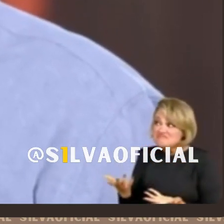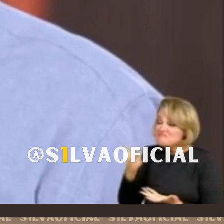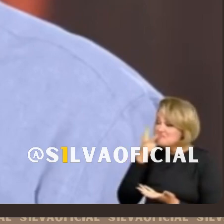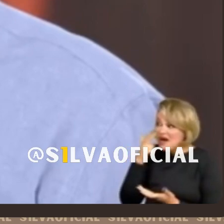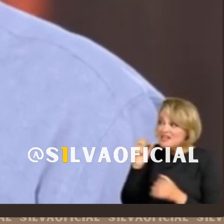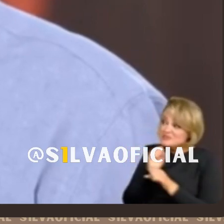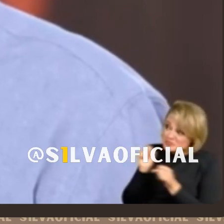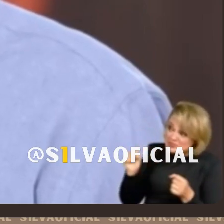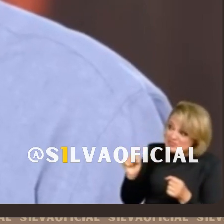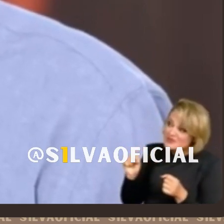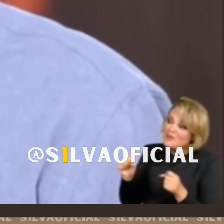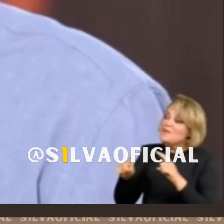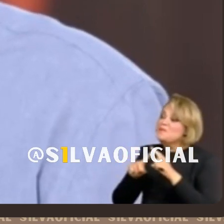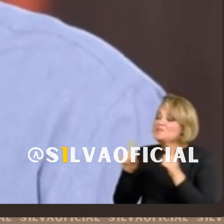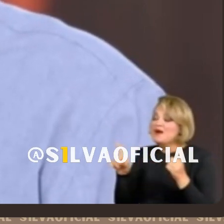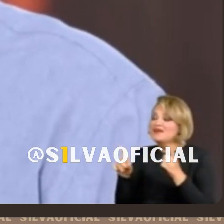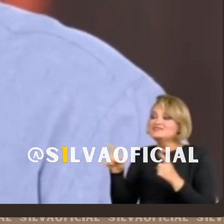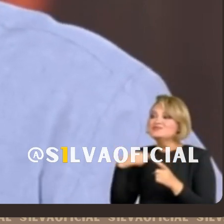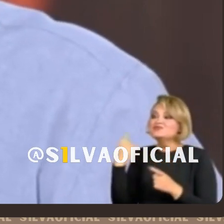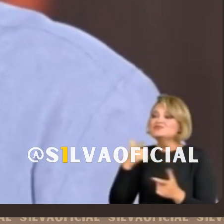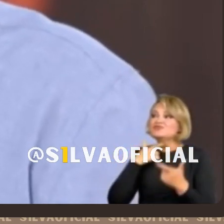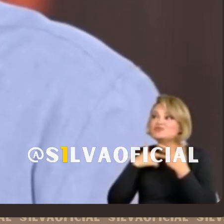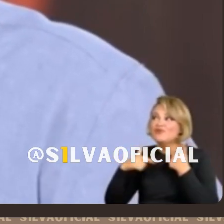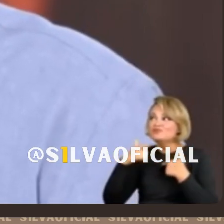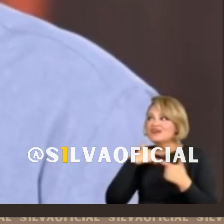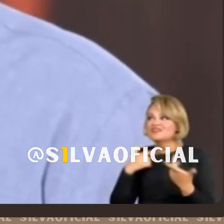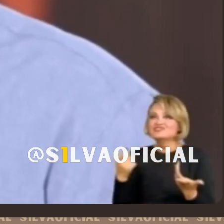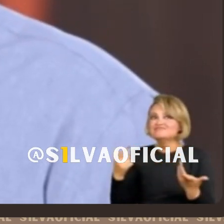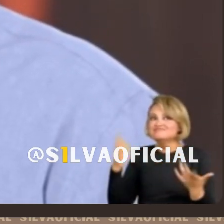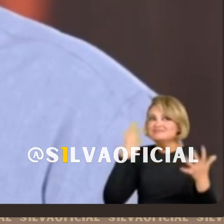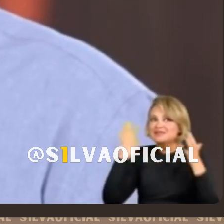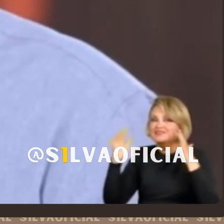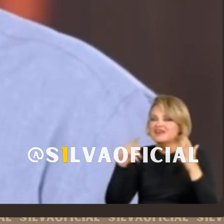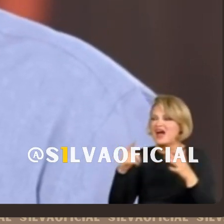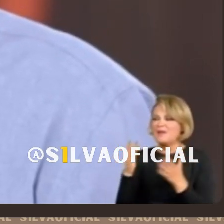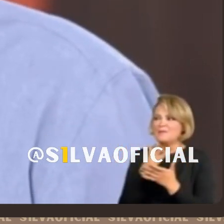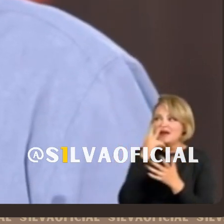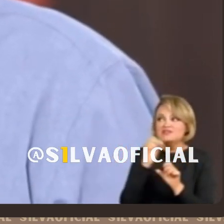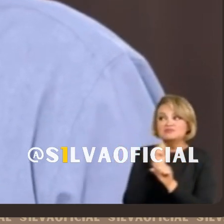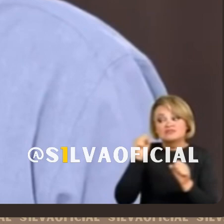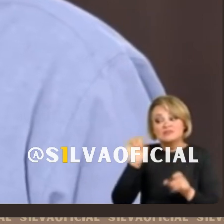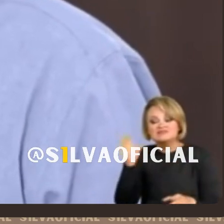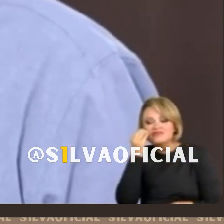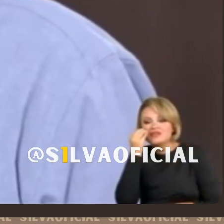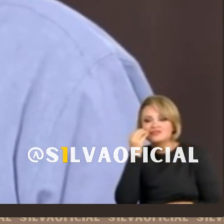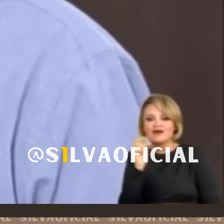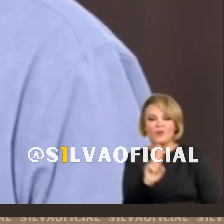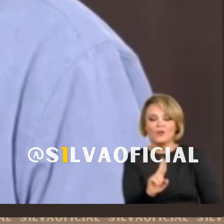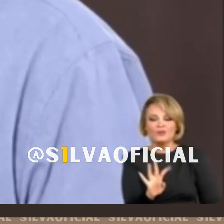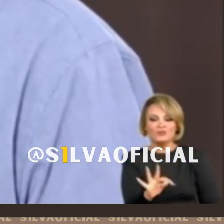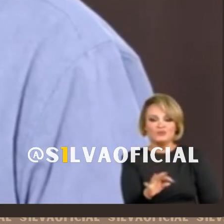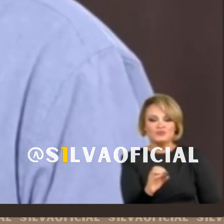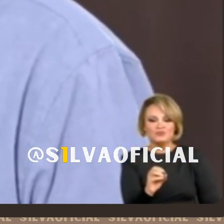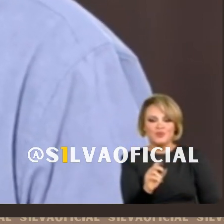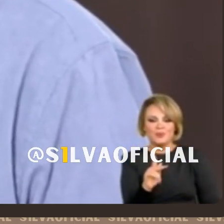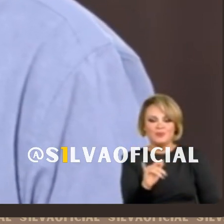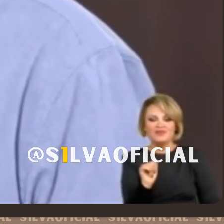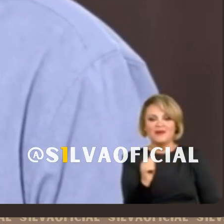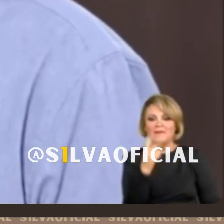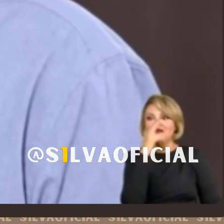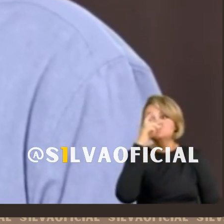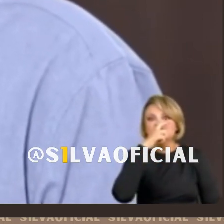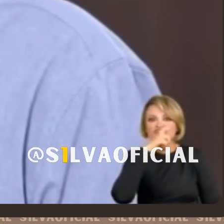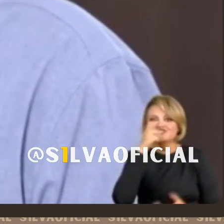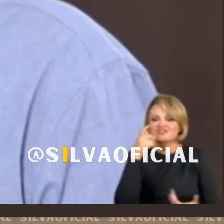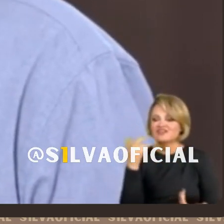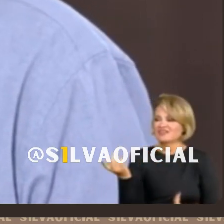utopia. Sabe, você tem que construir algumas causas para você lutar. O que é duro é você ficar quieto. Você tem uma dívida, você não